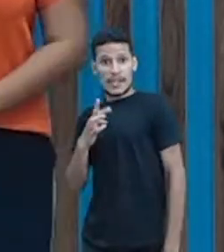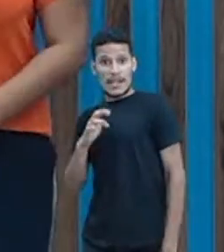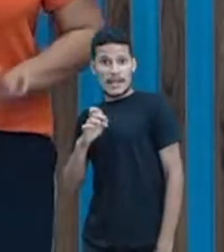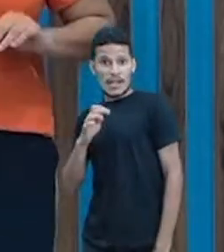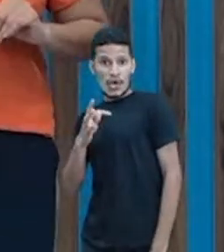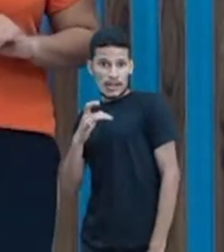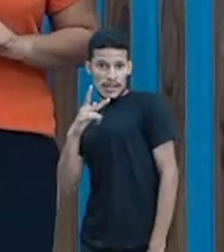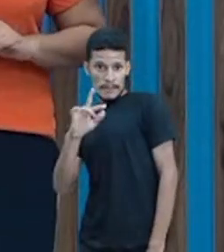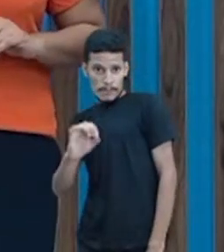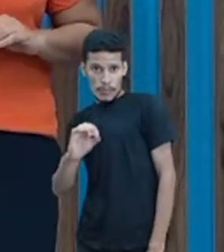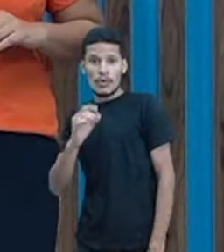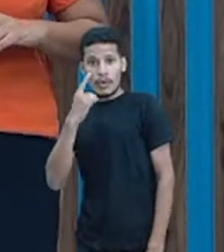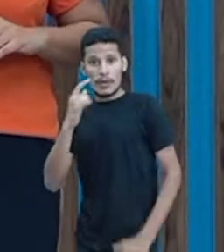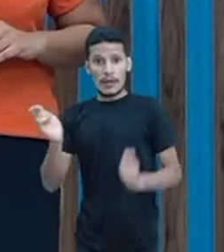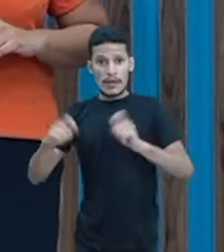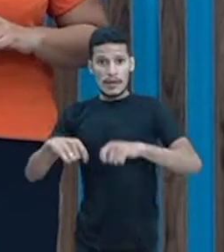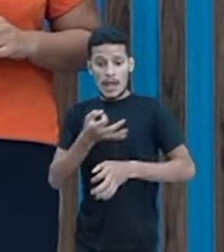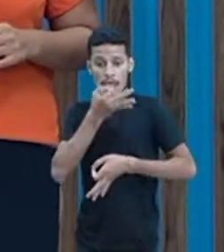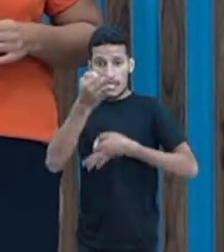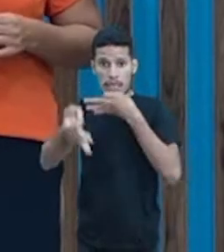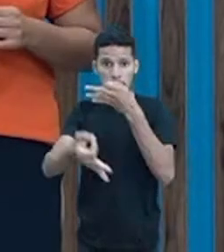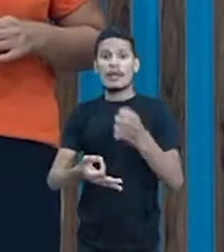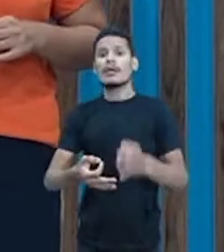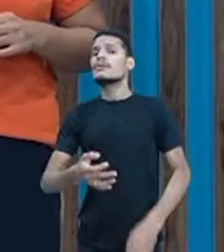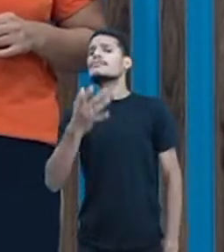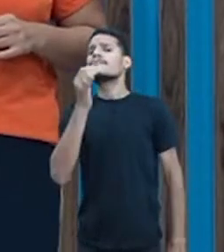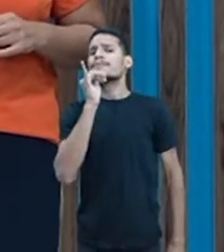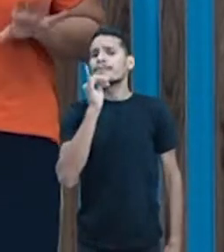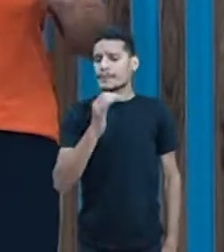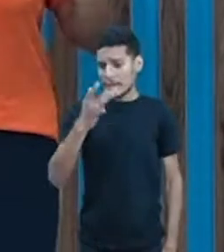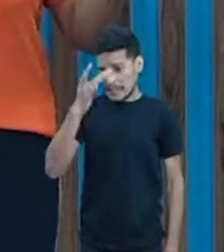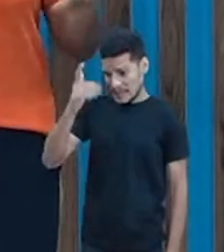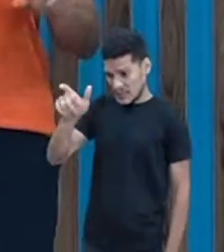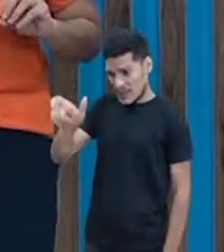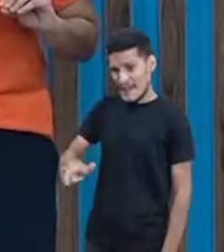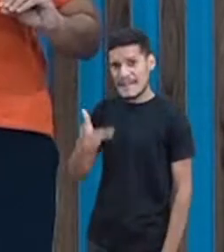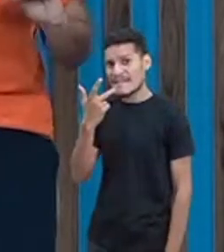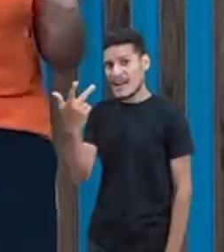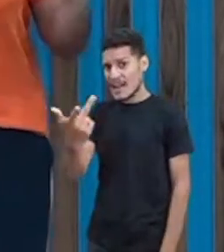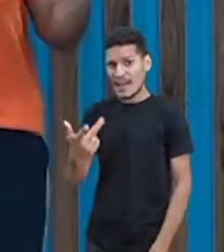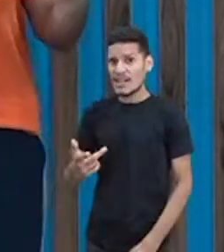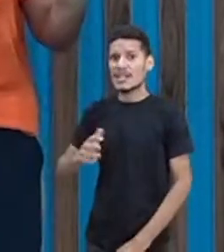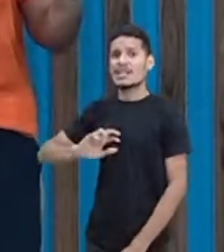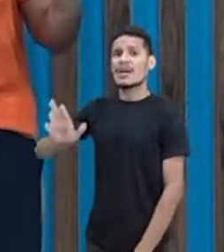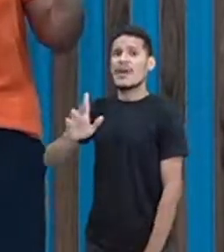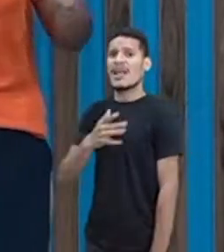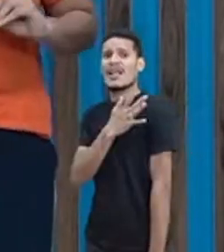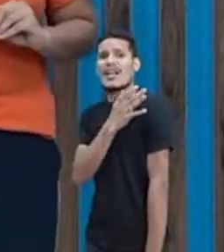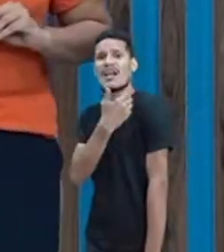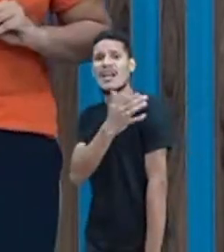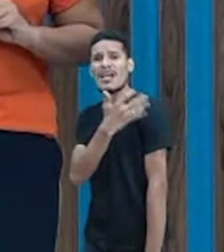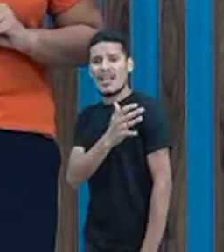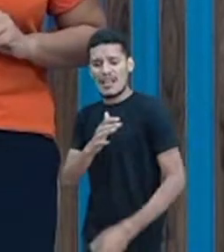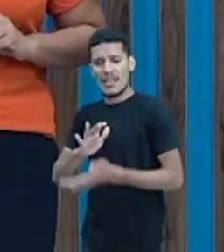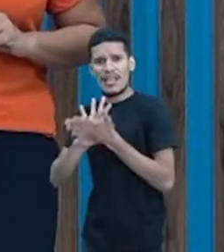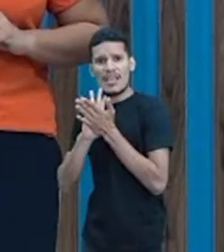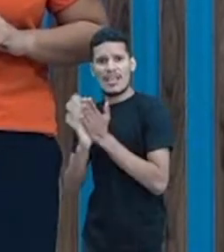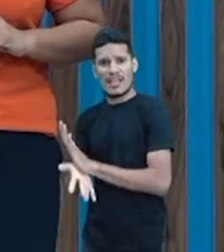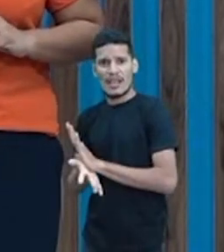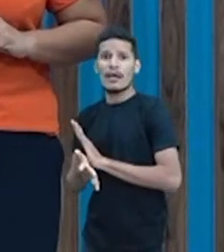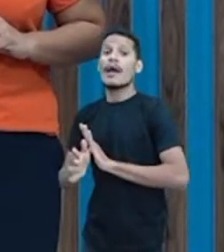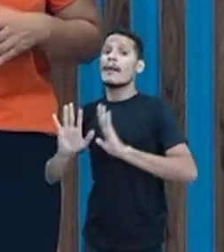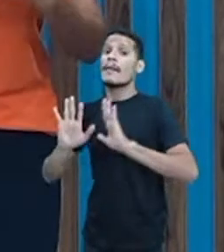Né? Então, você pode ter uma pessoa que diz que ela não é racista, mas